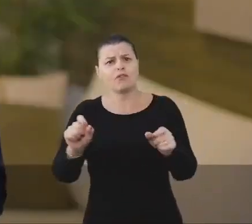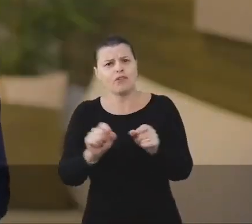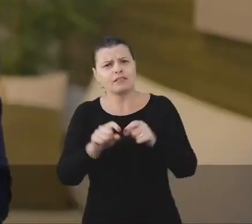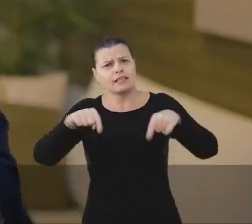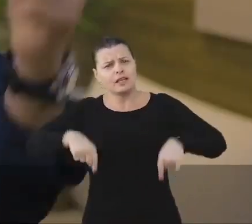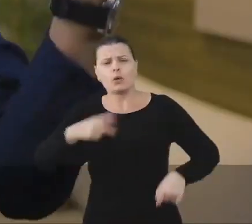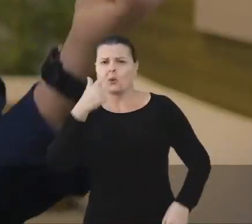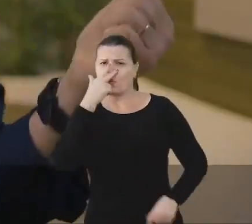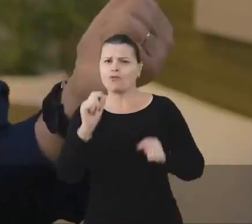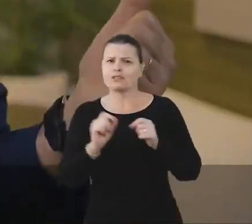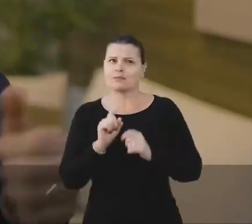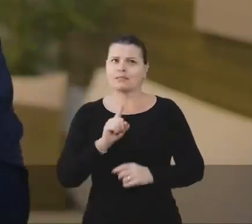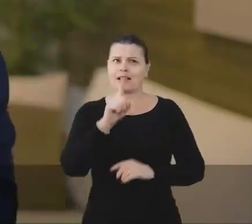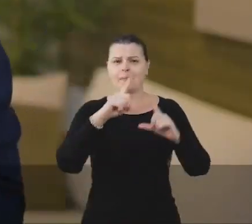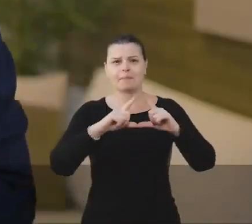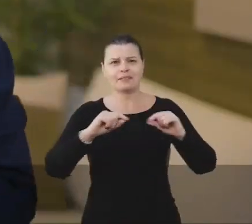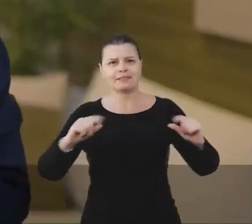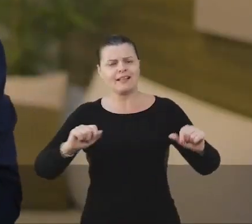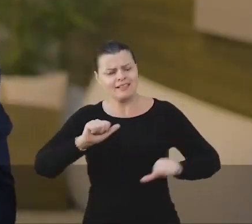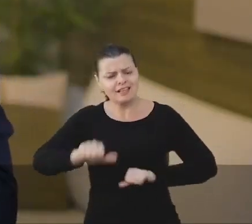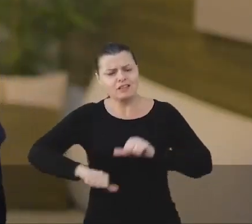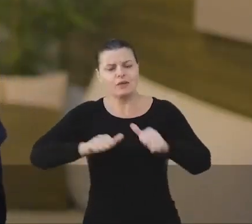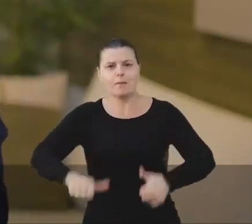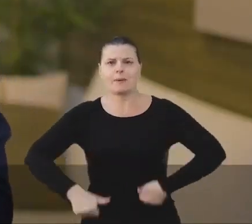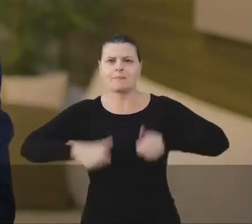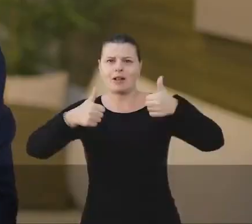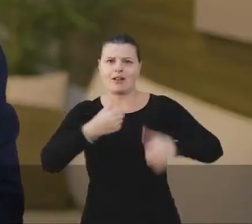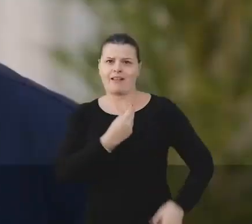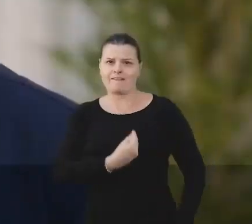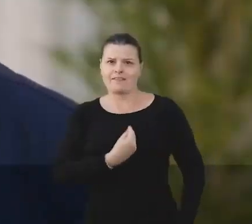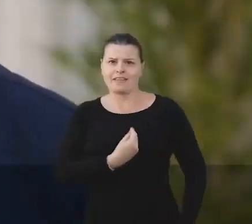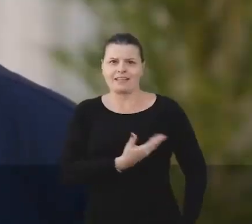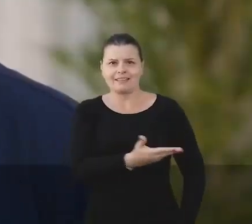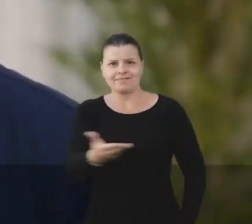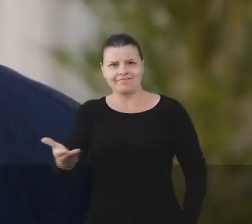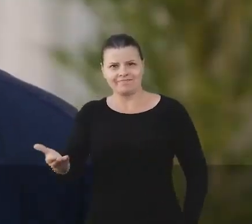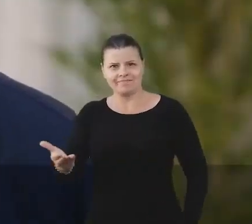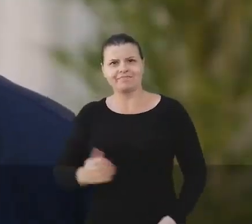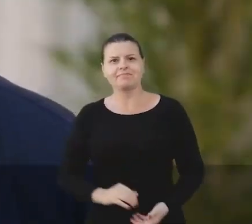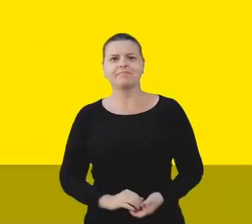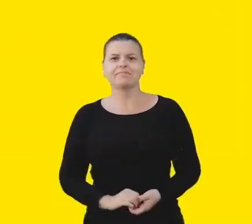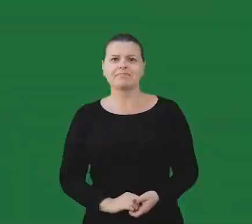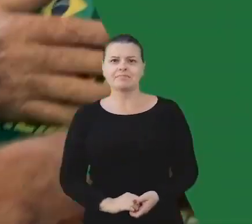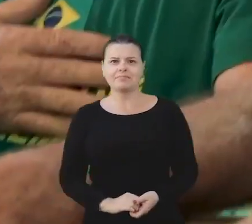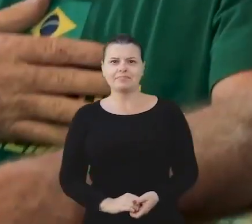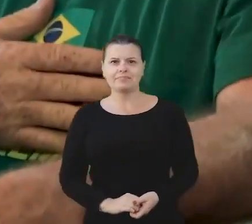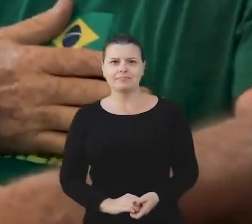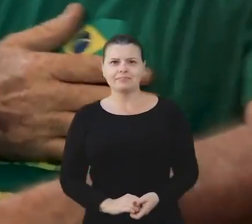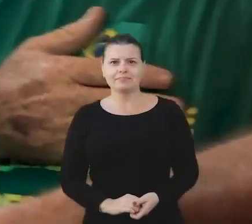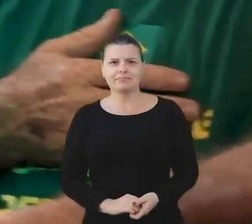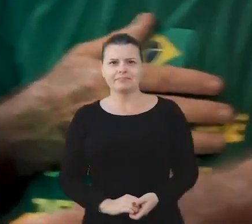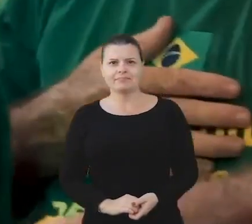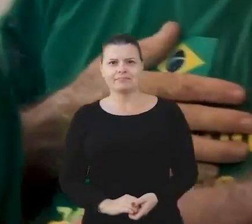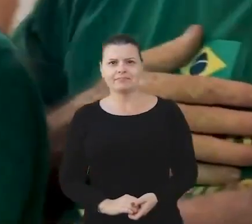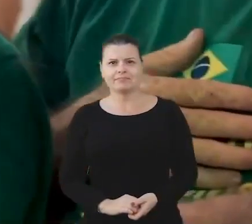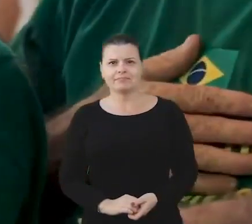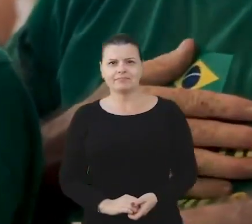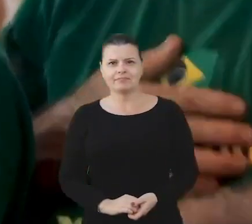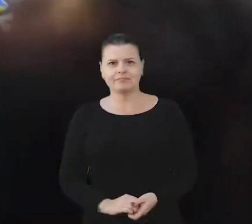Vamos fazer aqui o que fizemos em Brasília: transformar para melhor a vida da nossa gente.